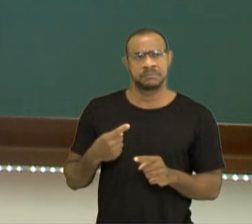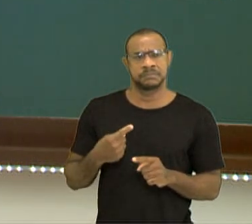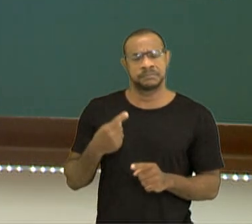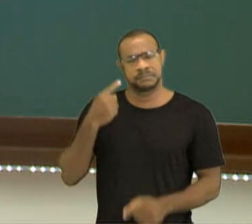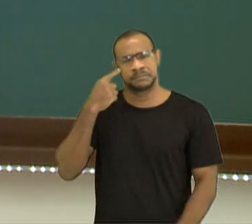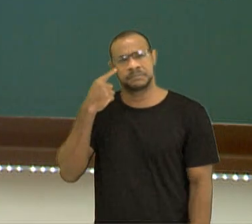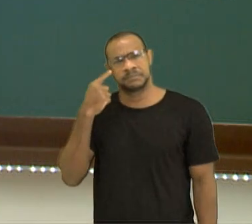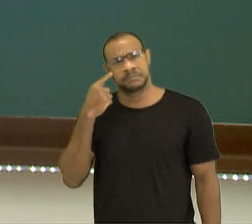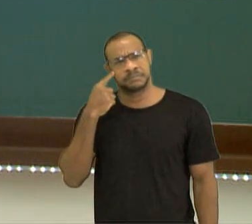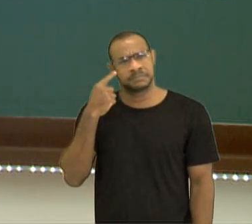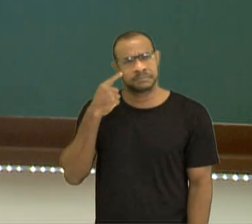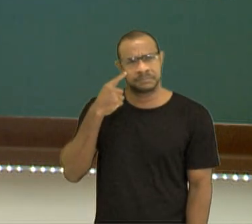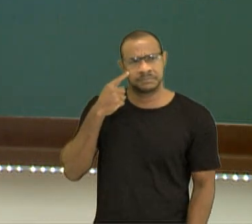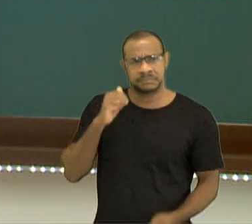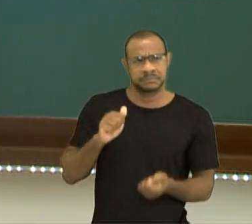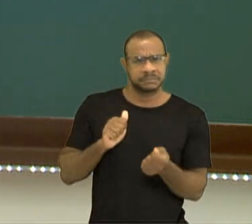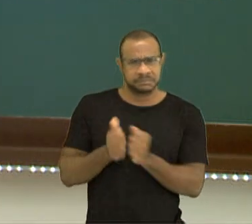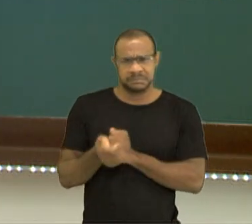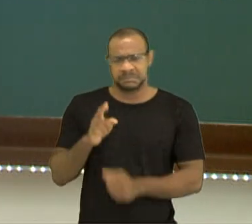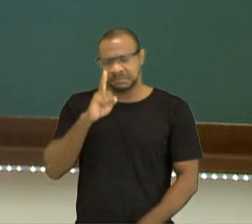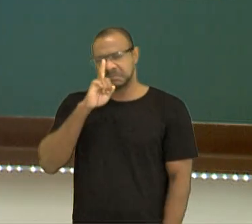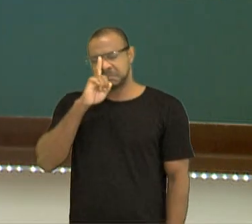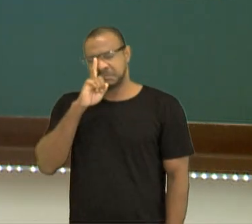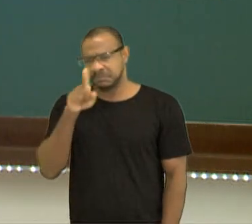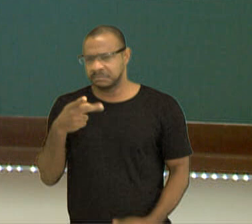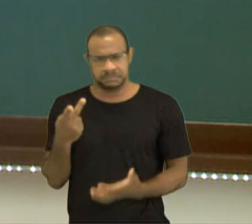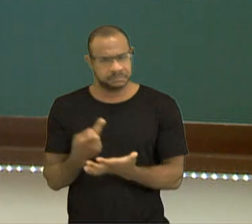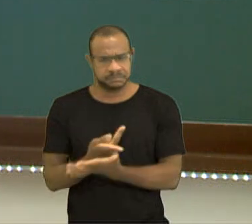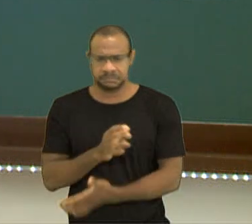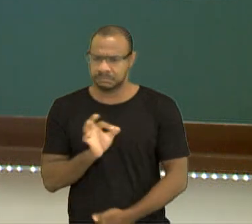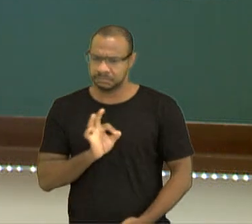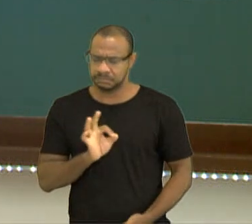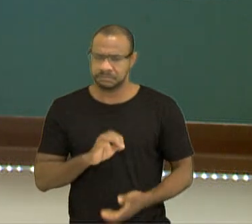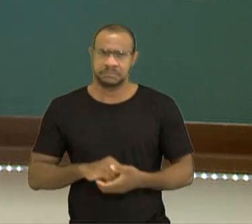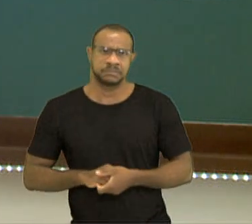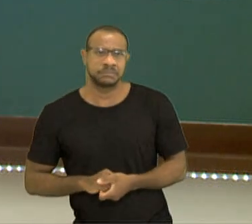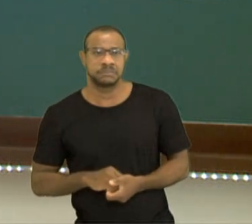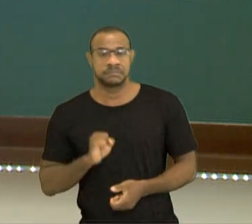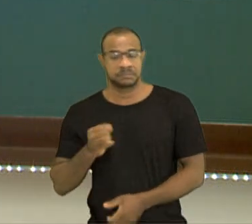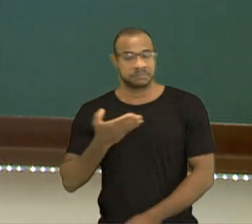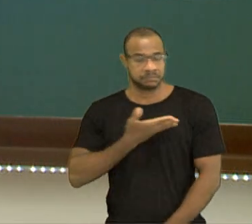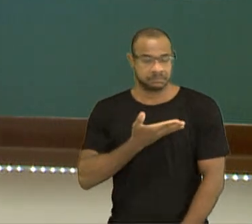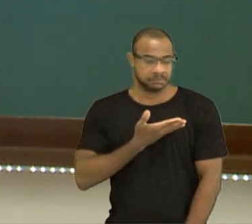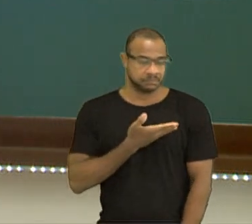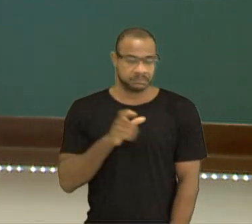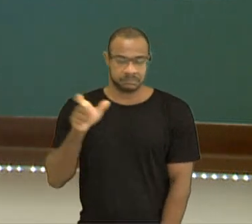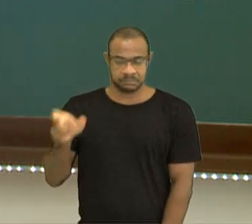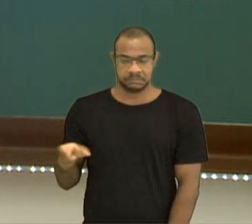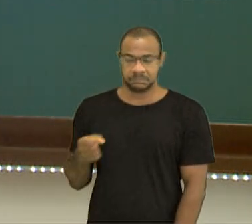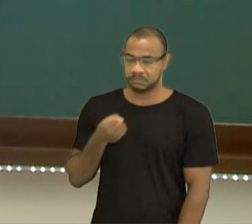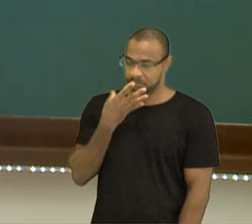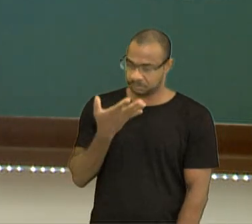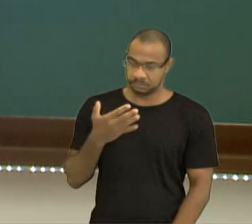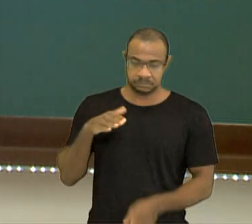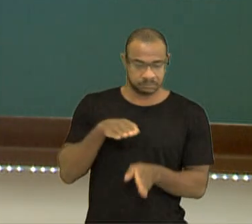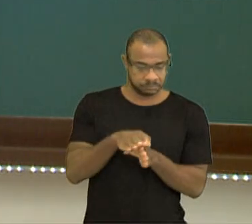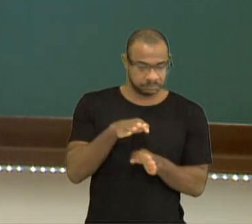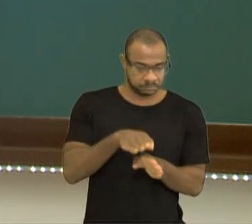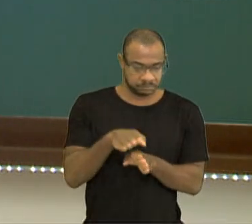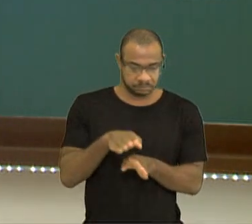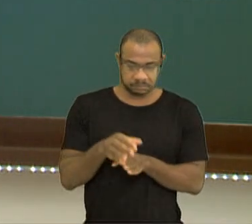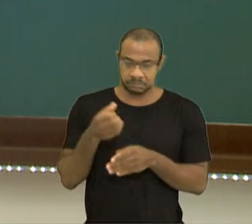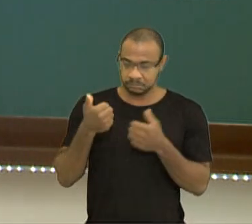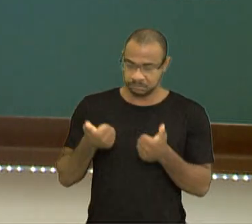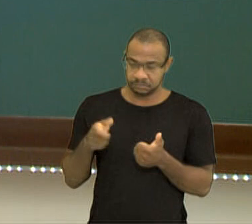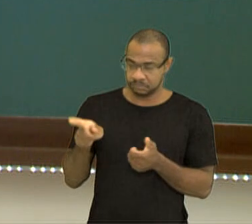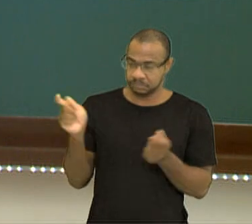era um esporte perigoso, você está errado. Se seu amigo fosse um bom instrutor, por exemplo, você já